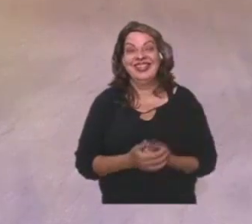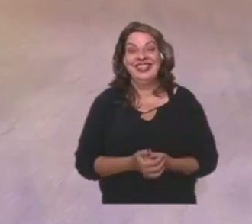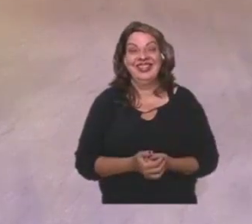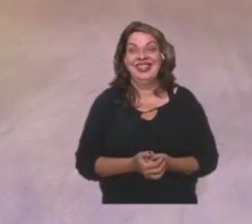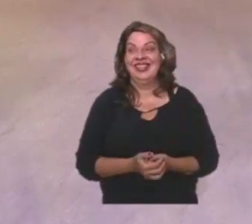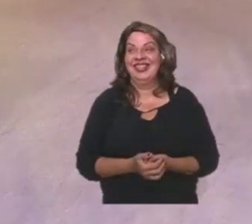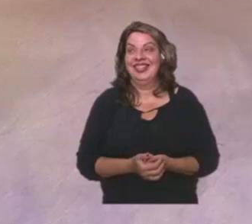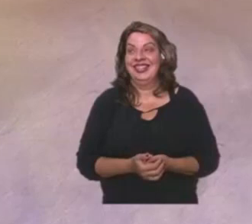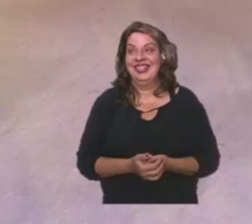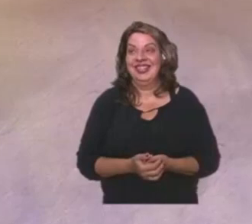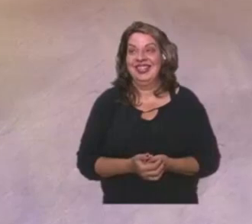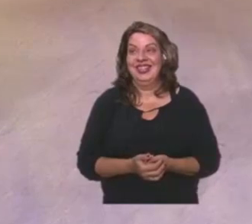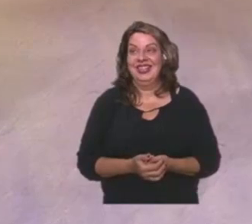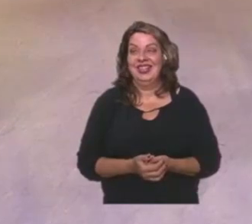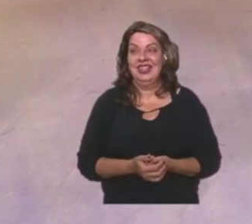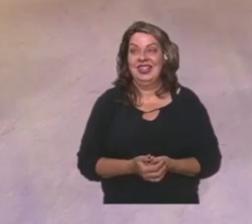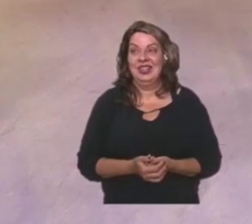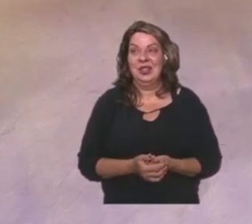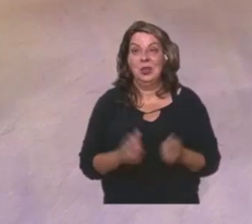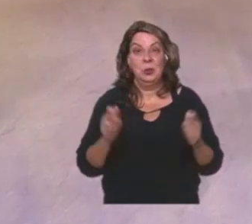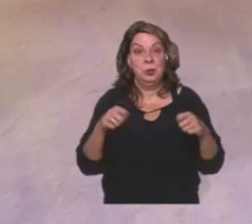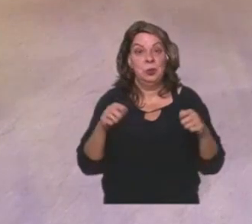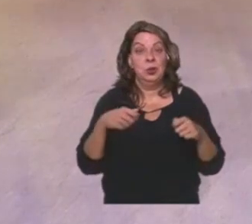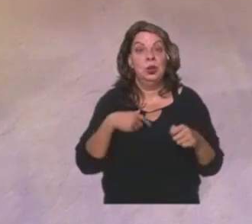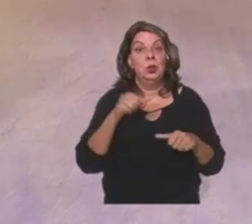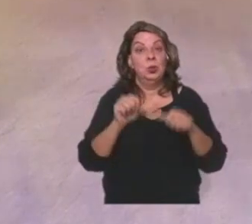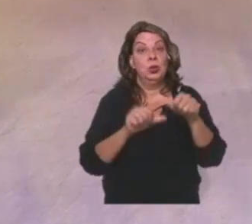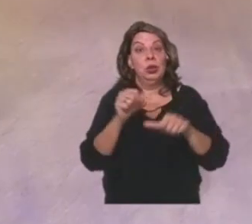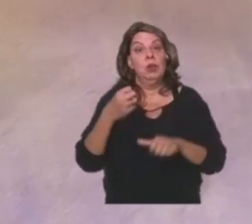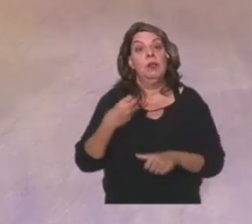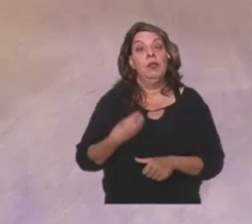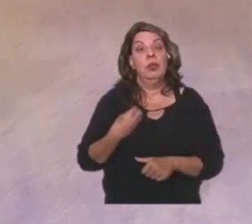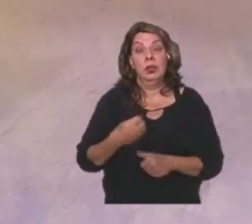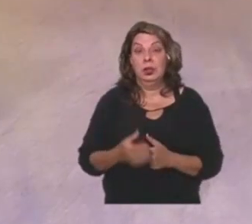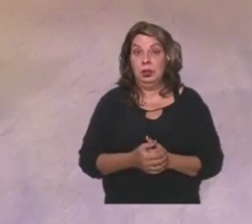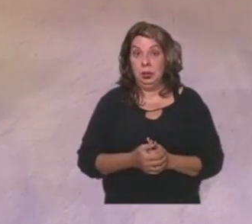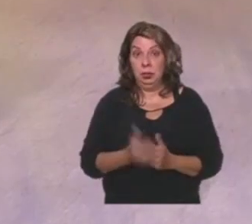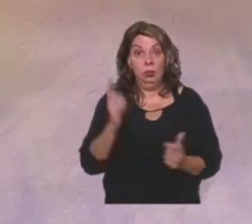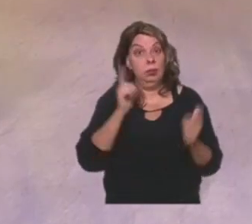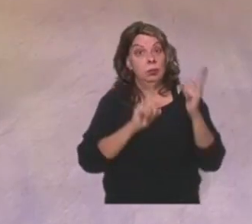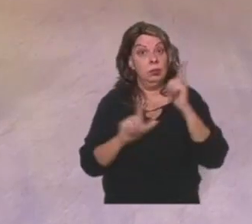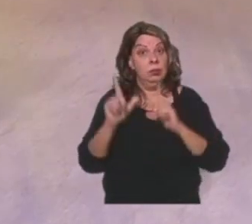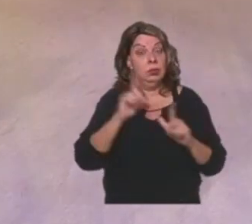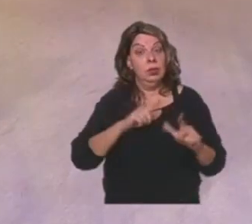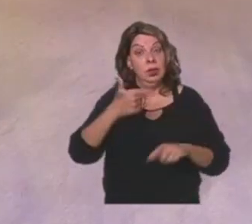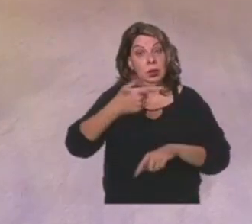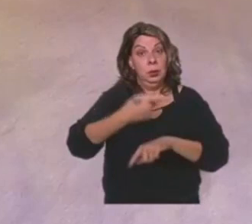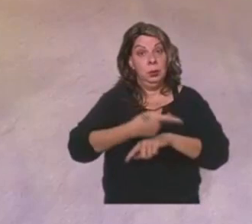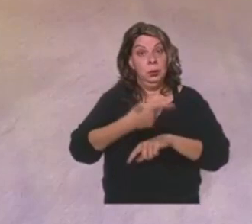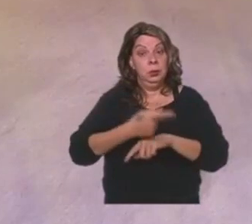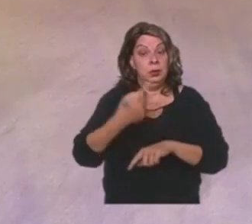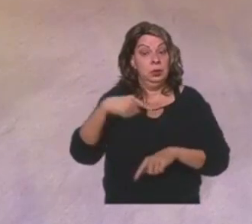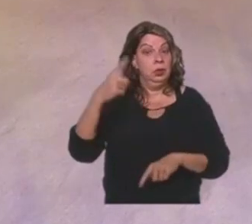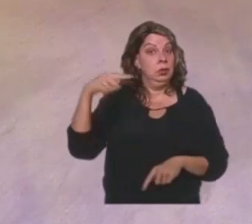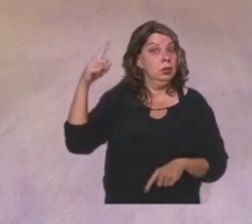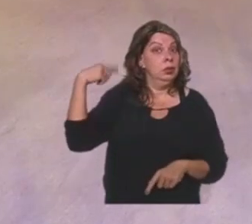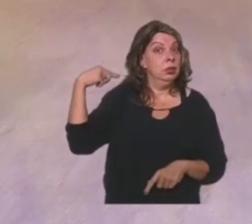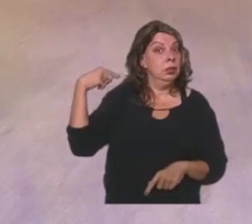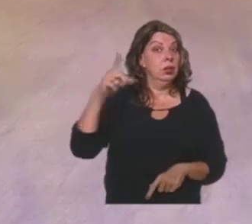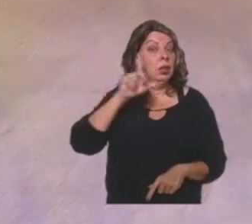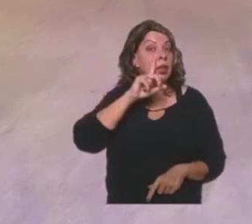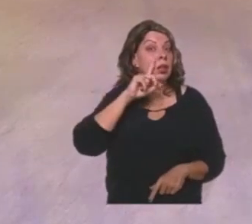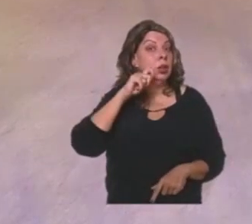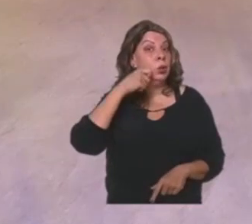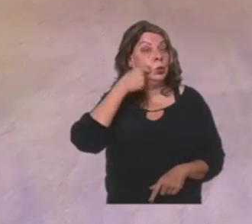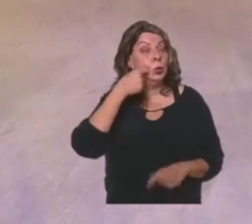está ampliando as possibilidades de você mudar de vida. Então, sabe de onde são os contemplados do segundo prêmio do domingo passado? De onde?